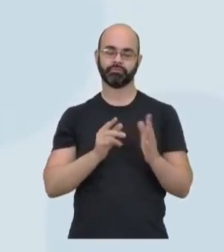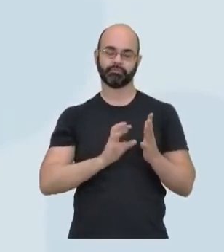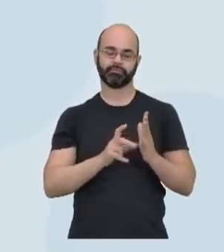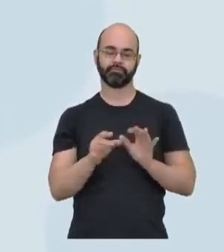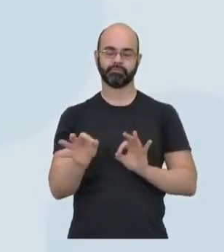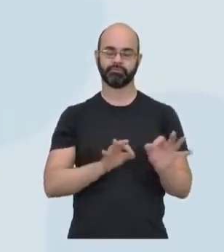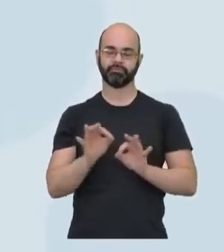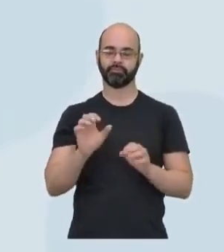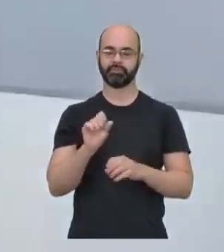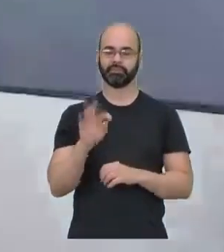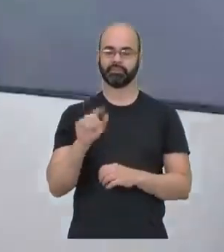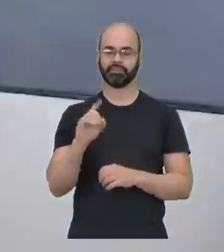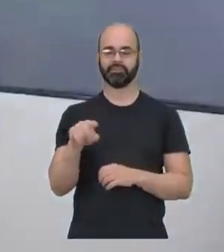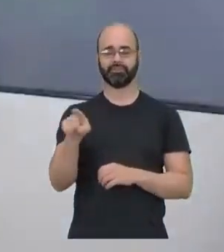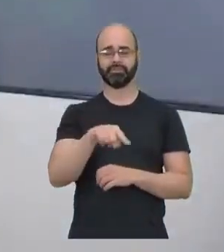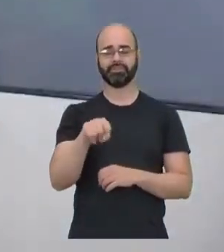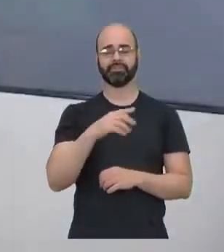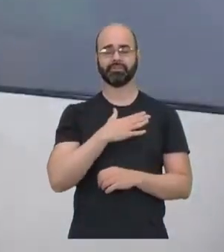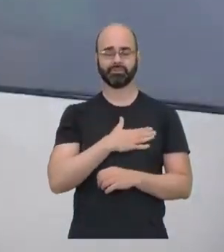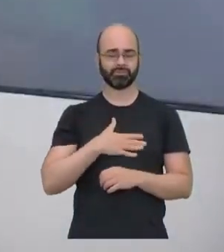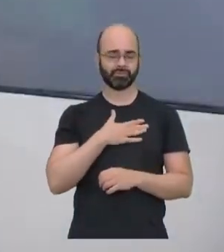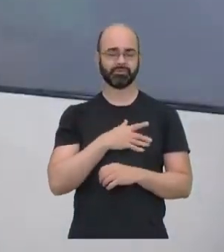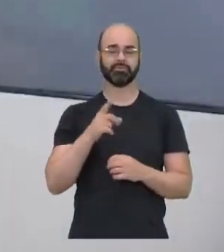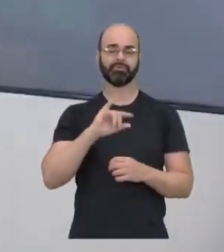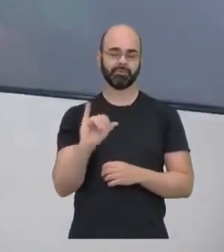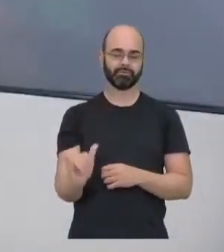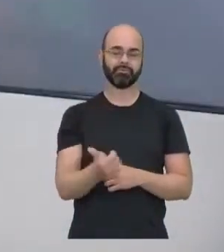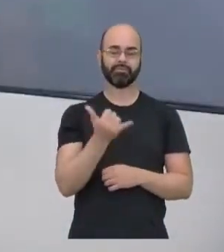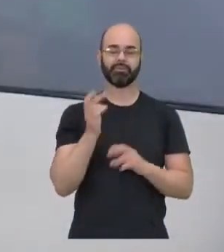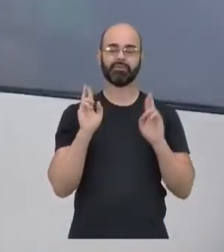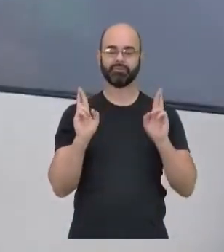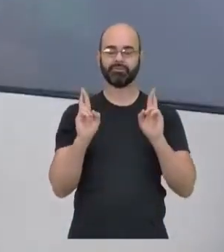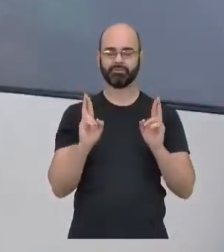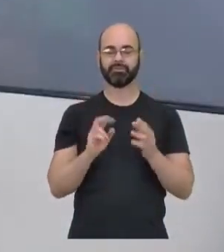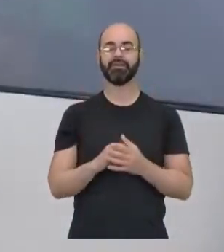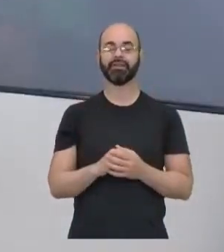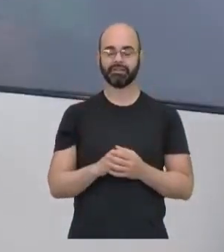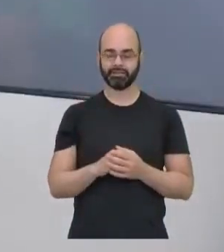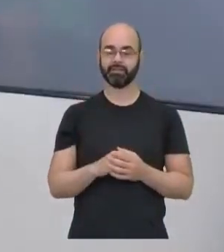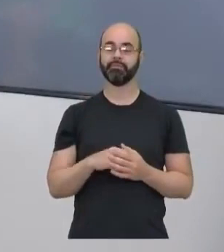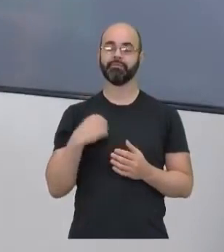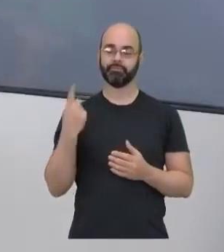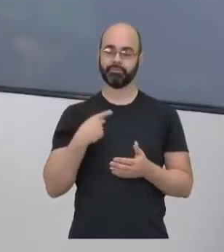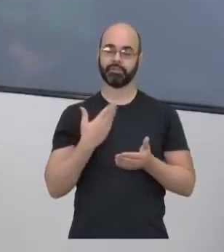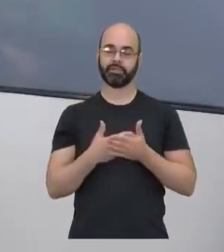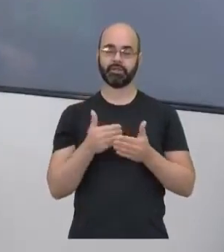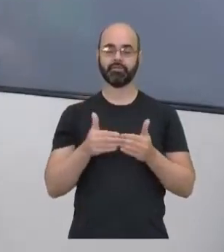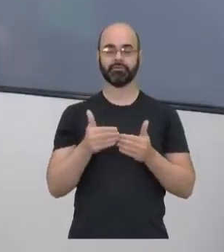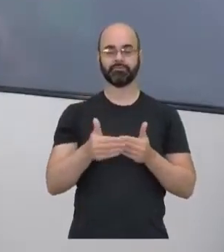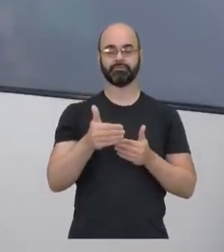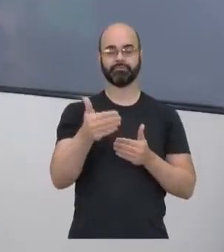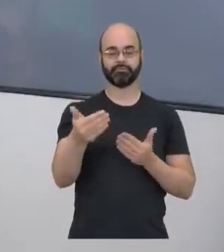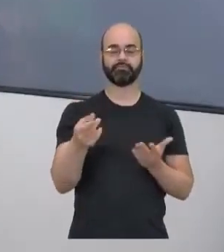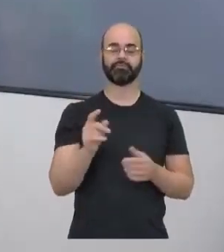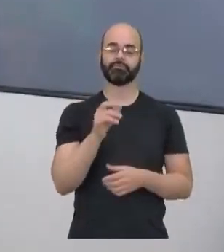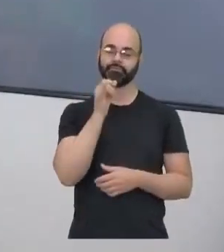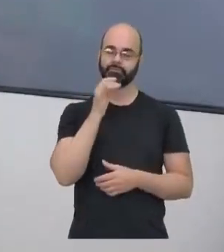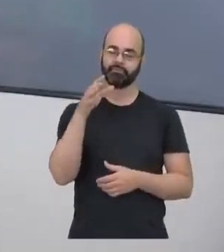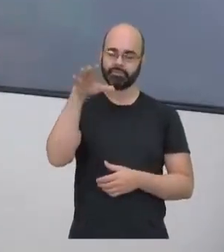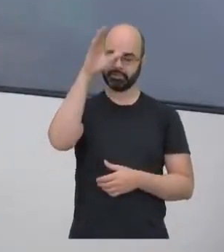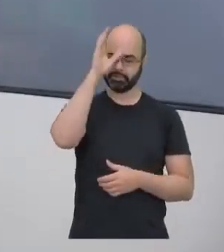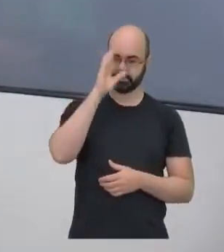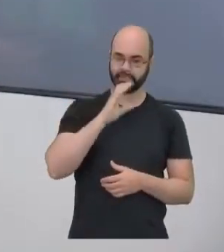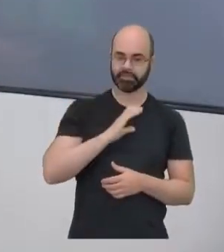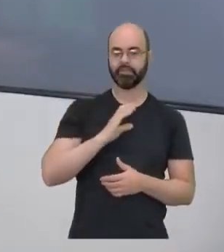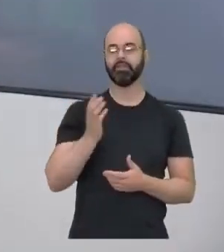do Estado. Espero que vocês tenham aproveitado esta aula. Nós teremos mais aula aí falando sobre cidadania, democracia e